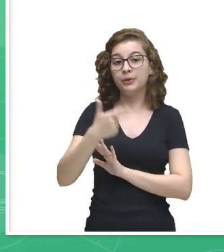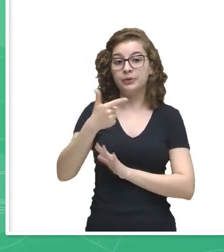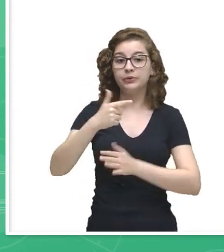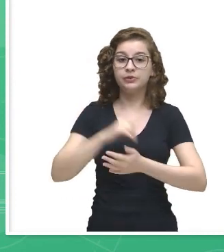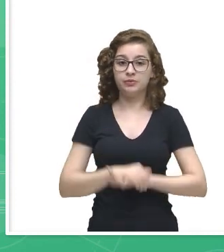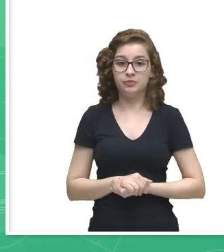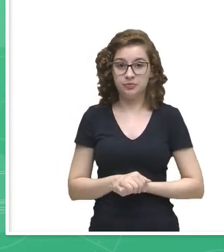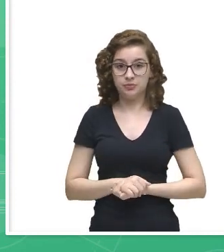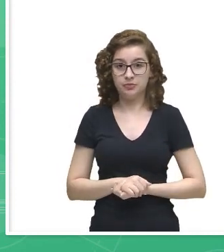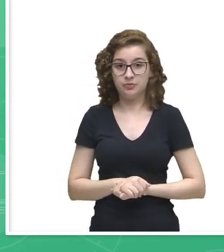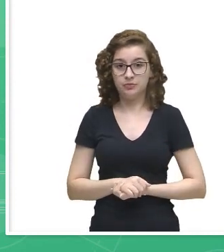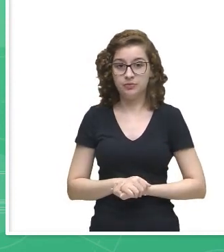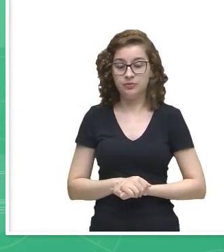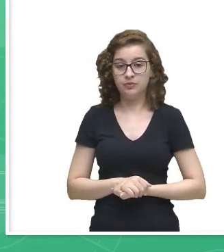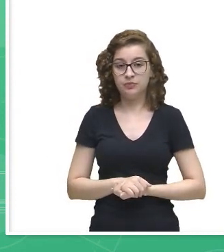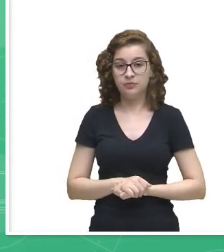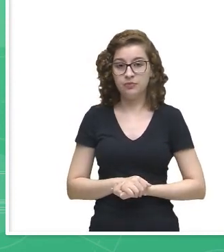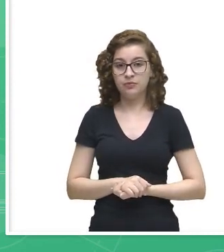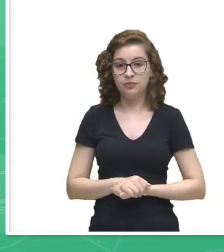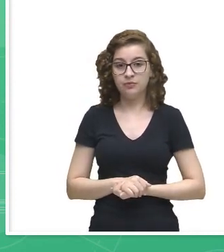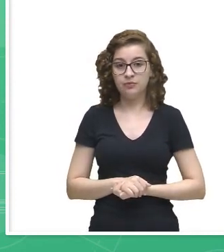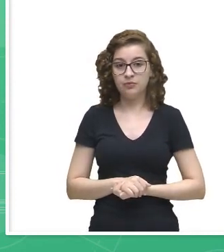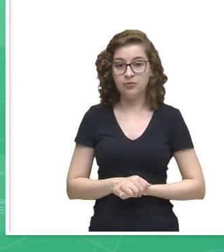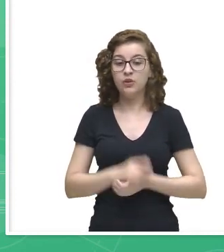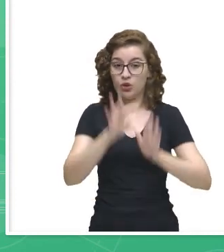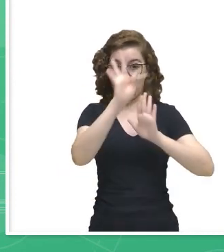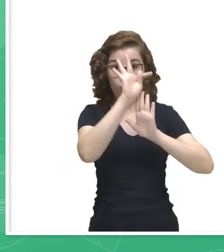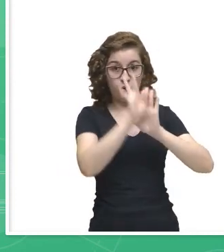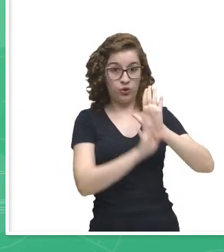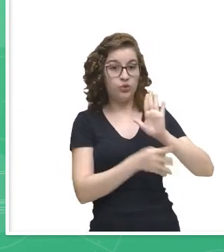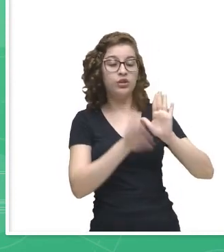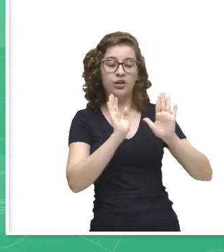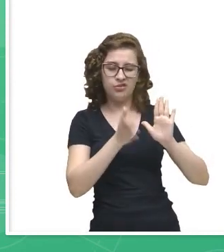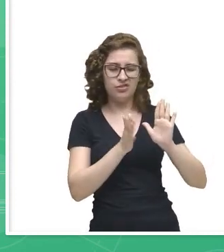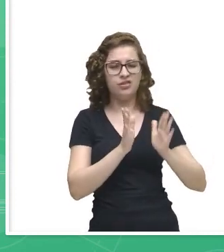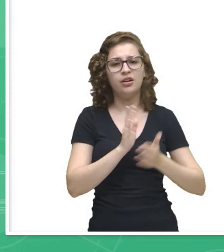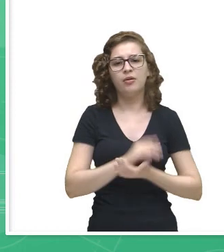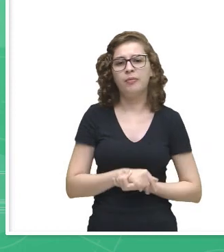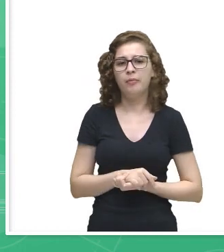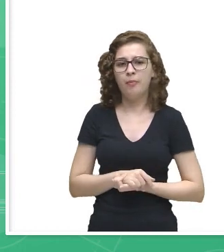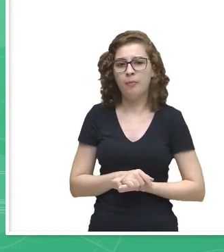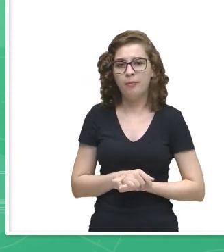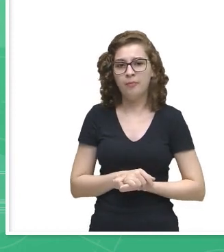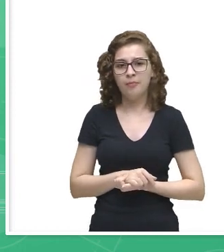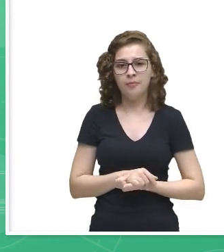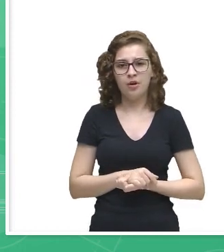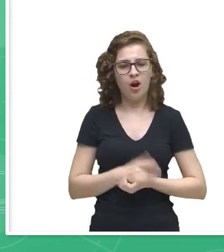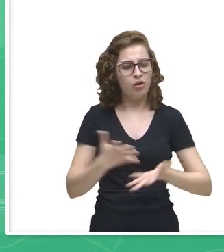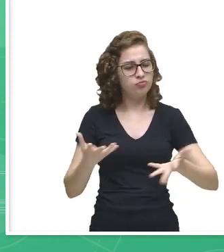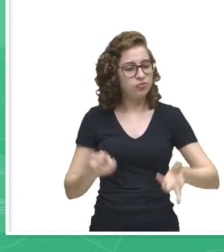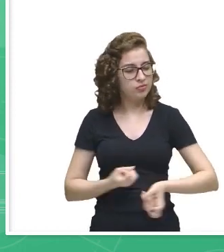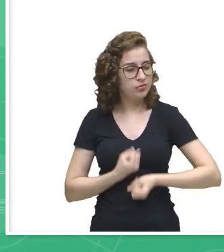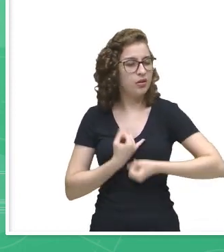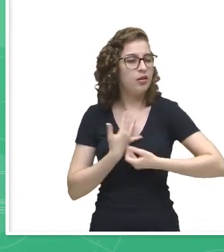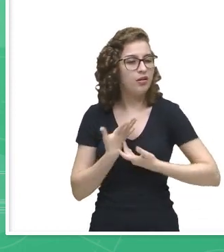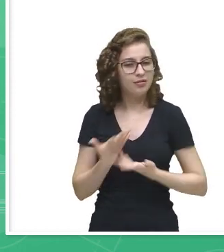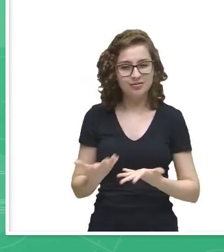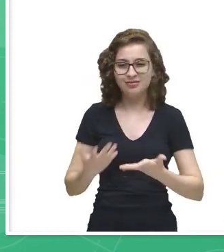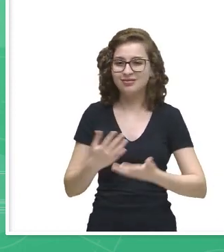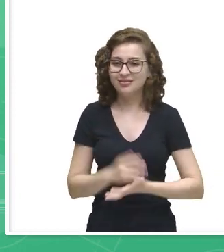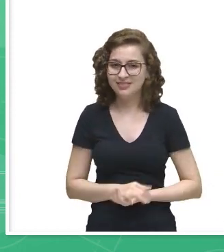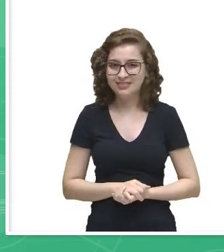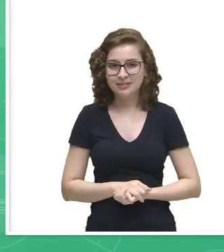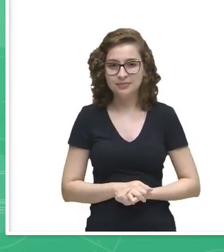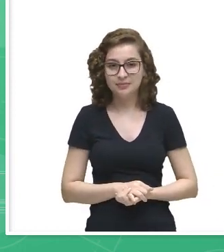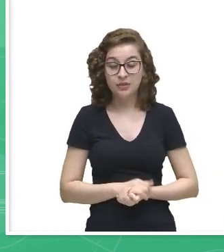para a nossa segunda questão. O texto que eu li para vocês, cara, eu declamei, foi muito inspirada a minha leitura, né? E